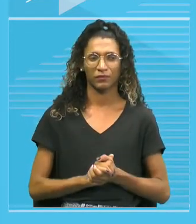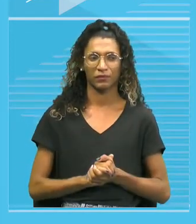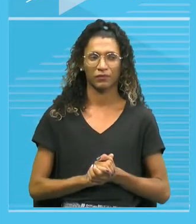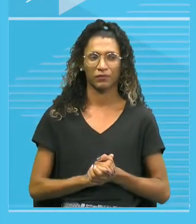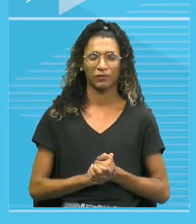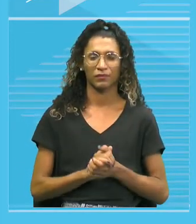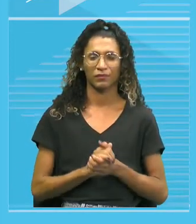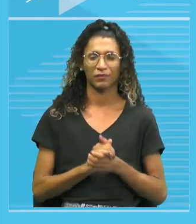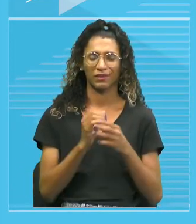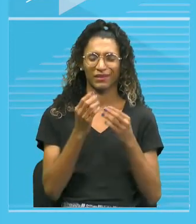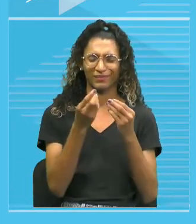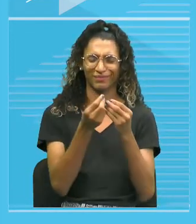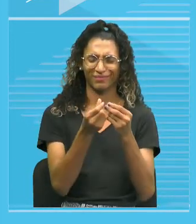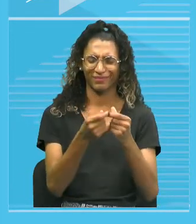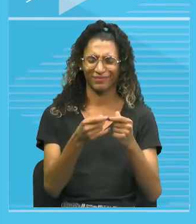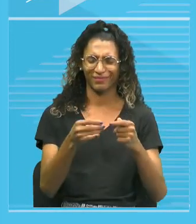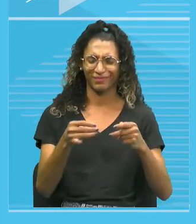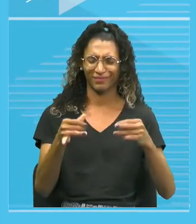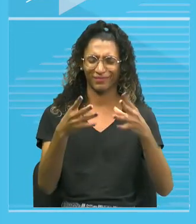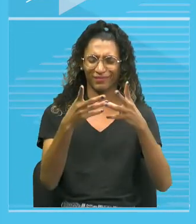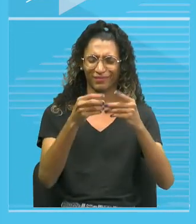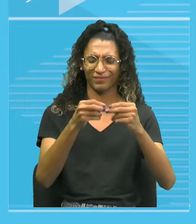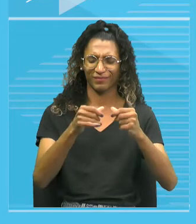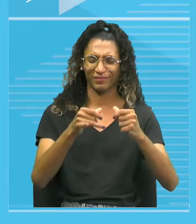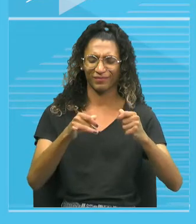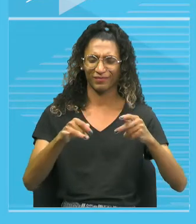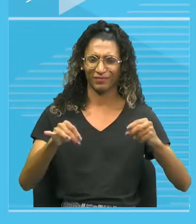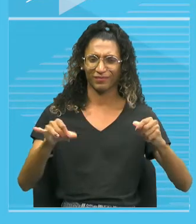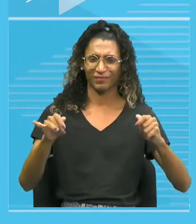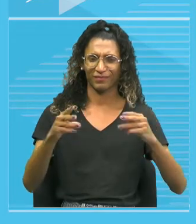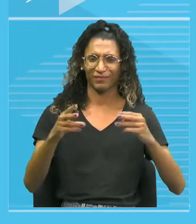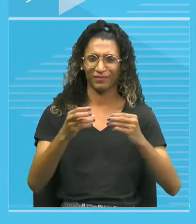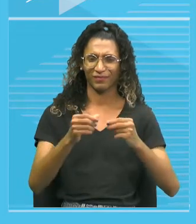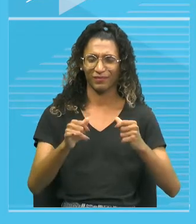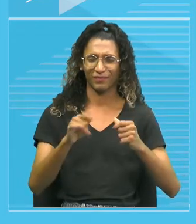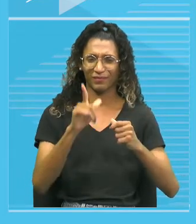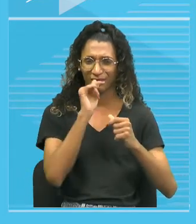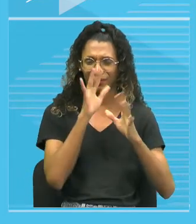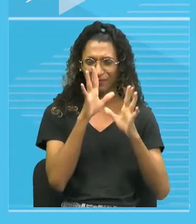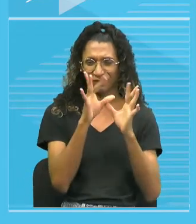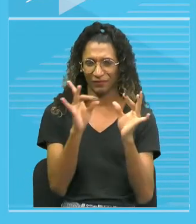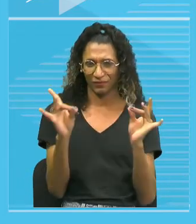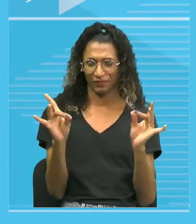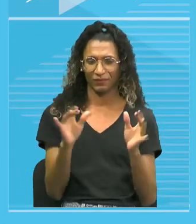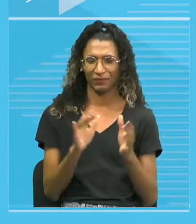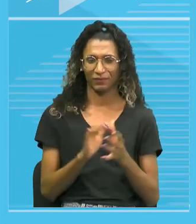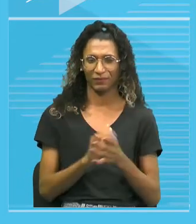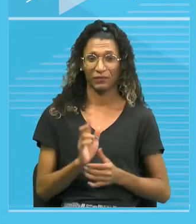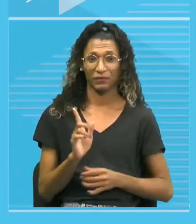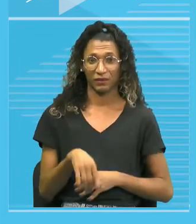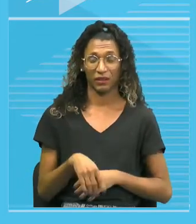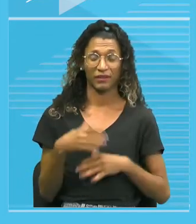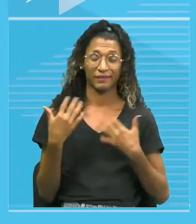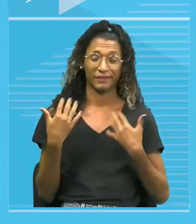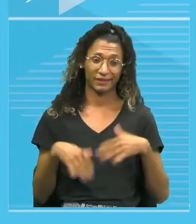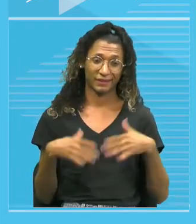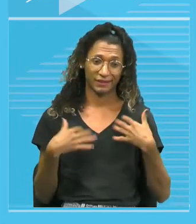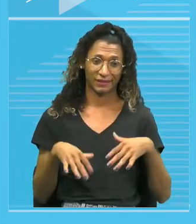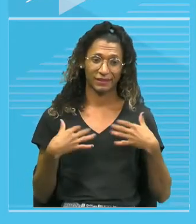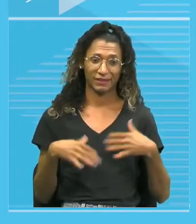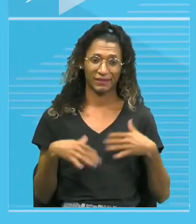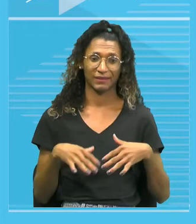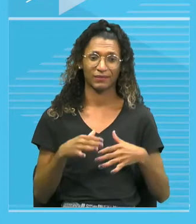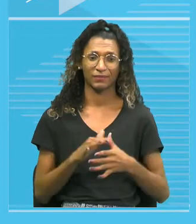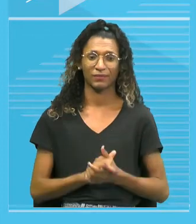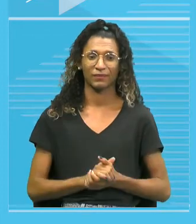se desfaz. Se desfaz em líquido, sabe? É um negócio terrível. Isso são efeitos agudos